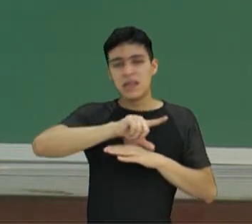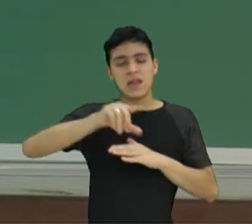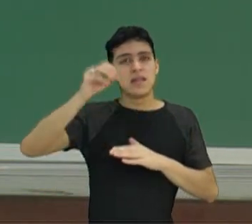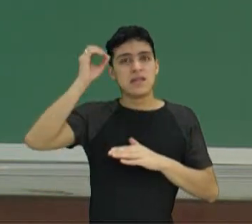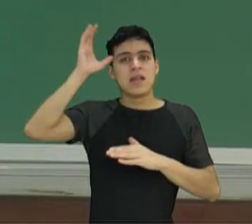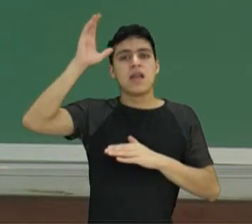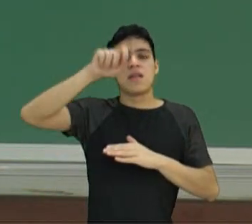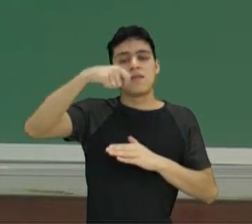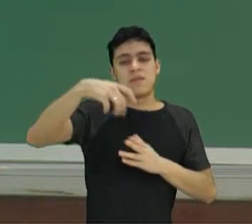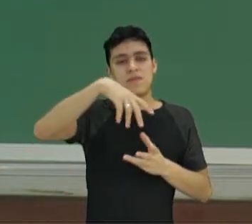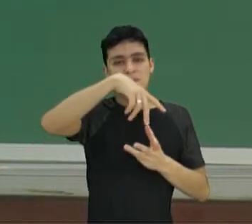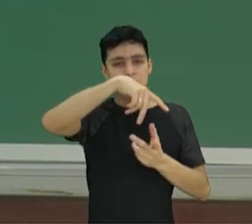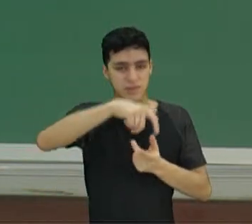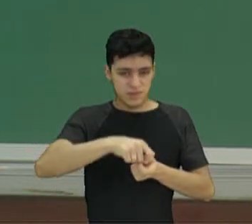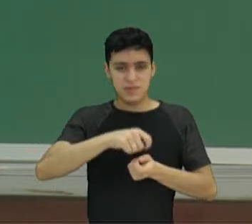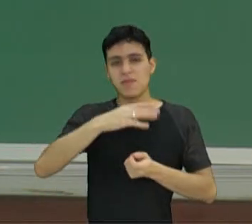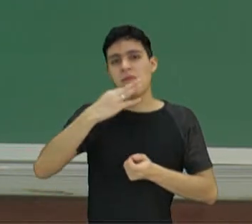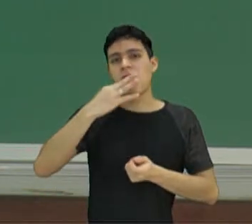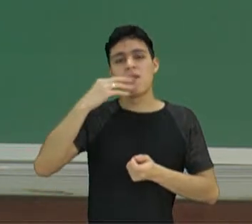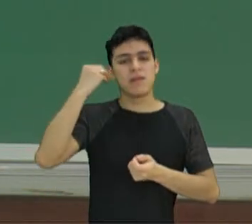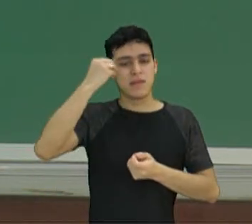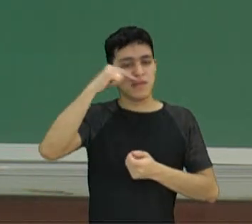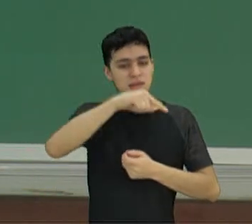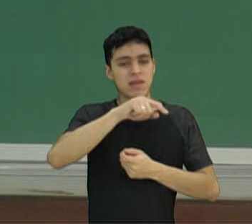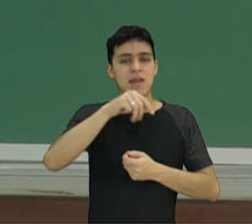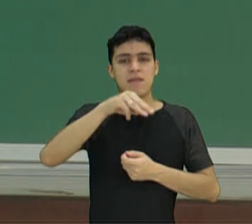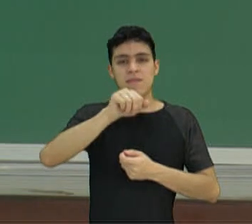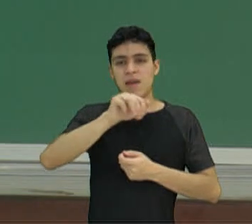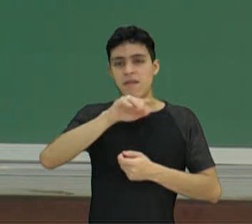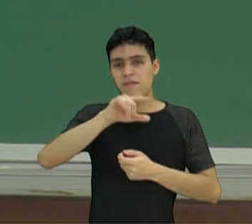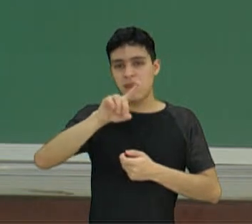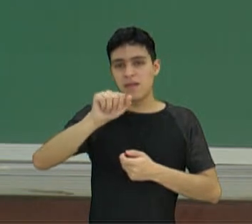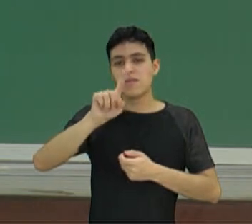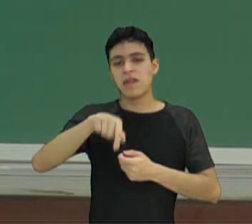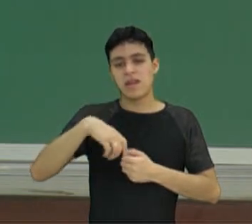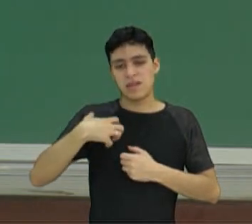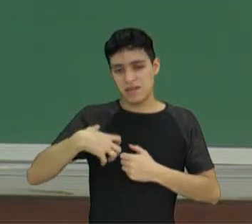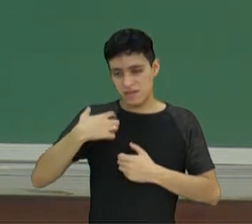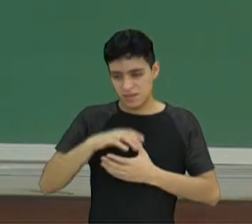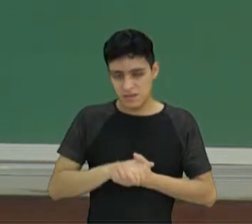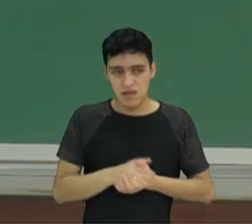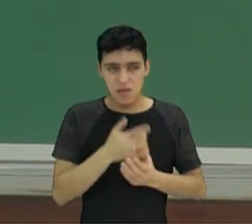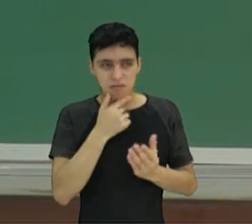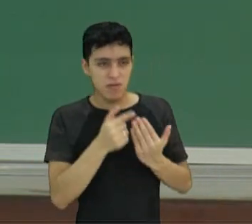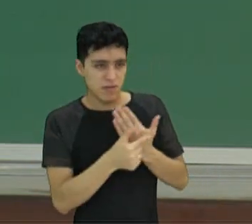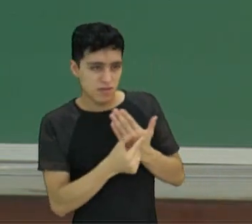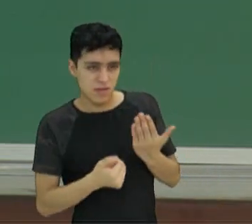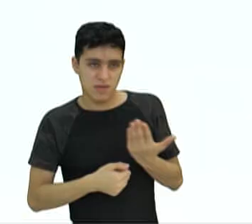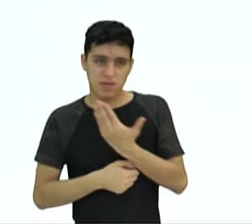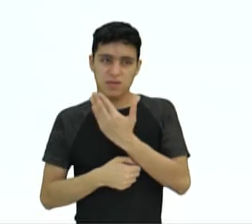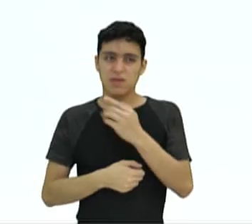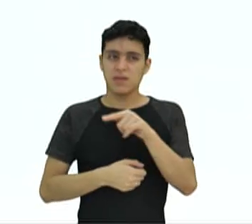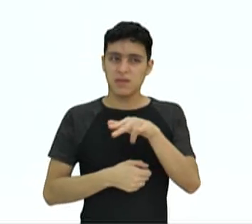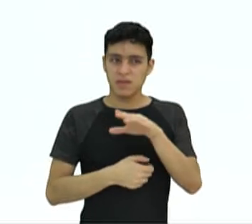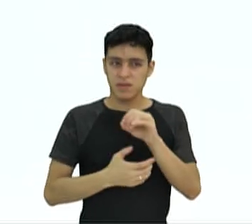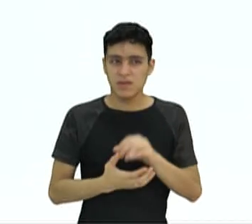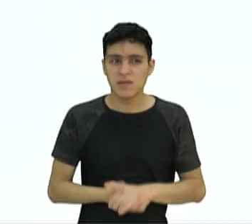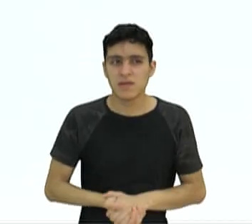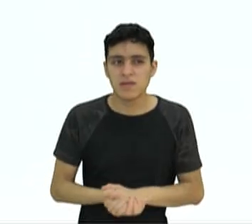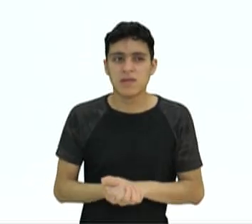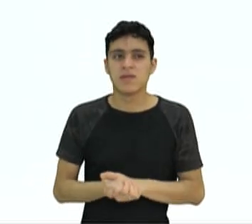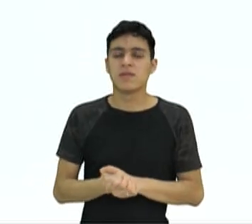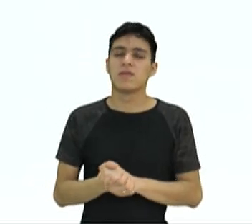mais amplo de mundo, você sabe que a Mafalda, ela é argentina. O criador dela é justamente o Quino,